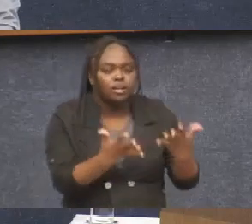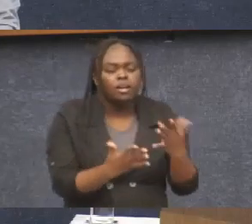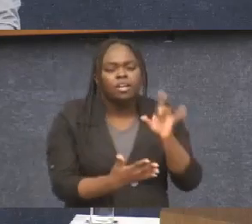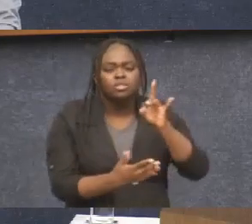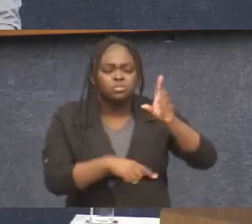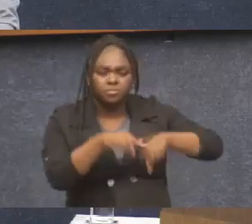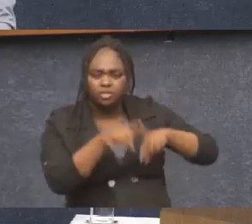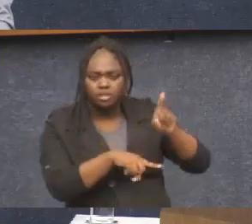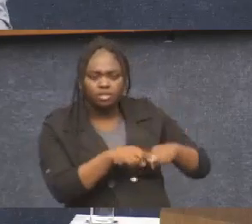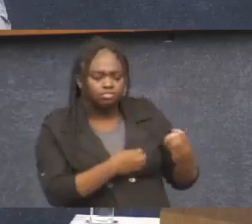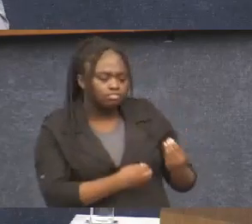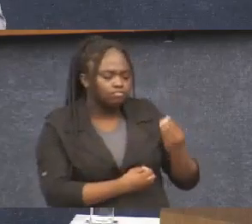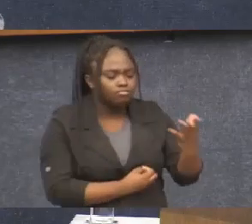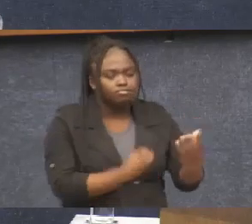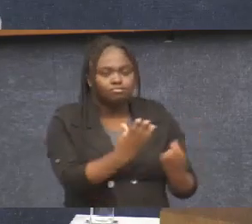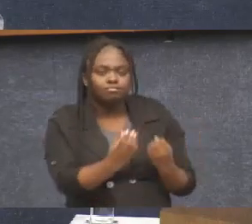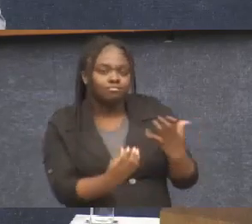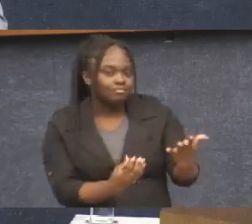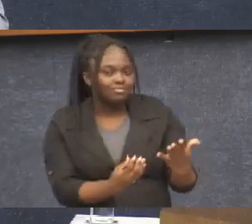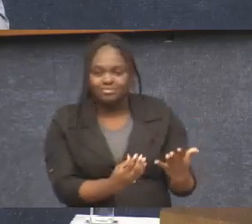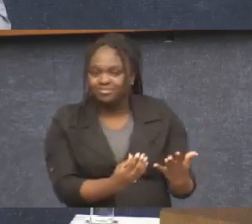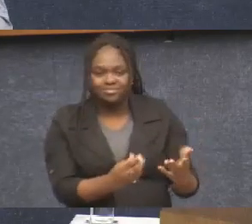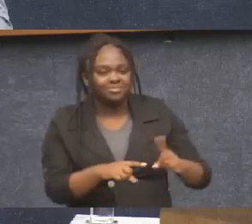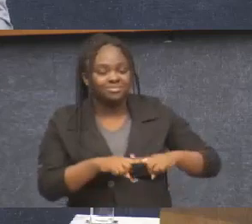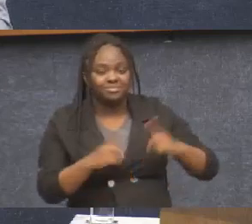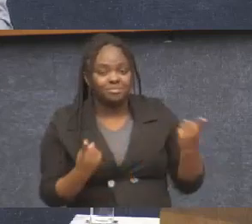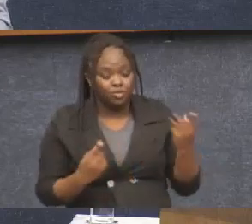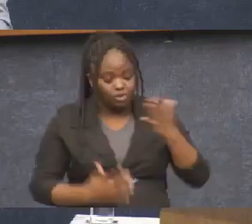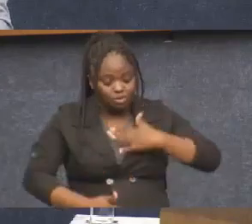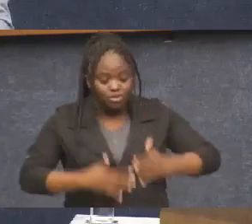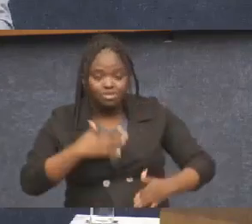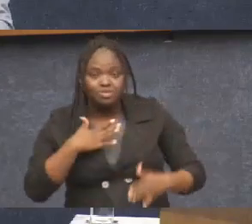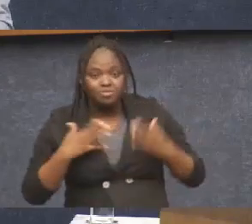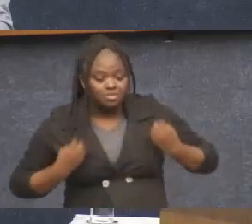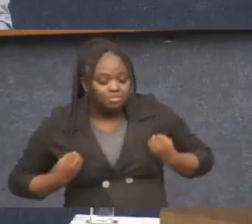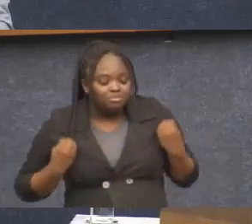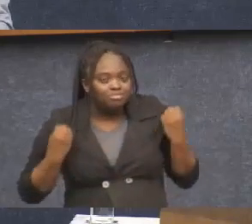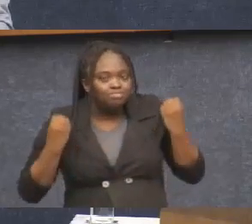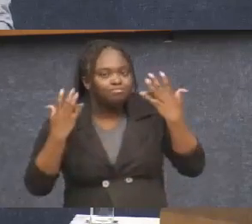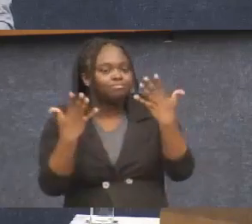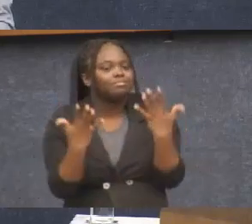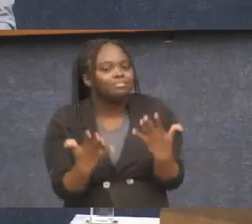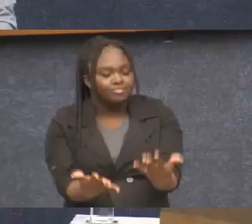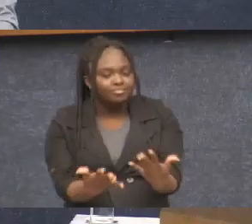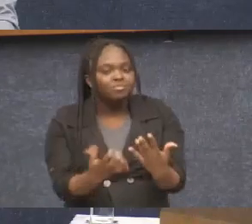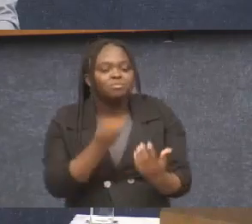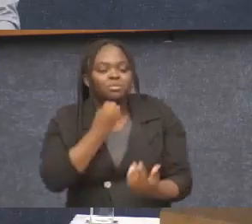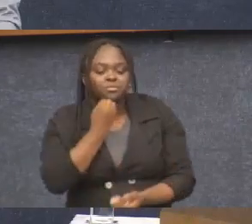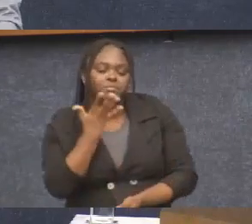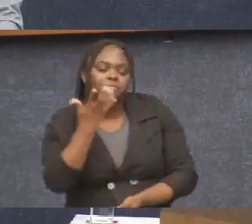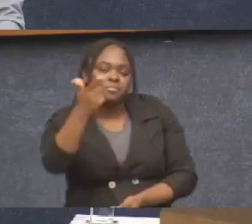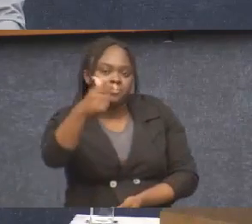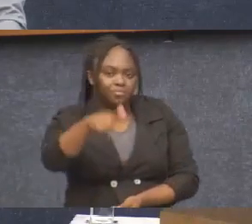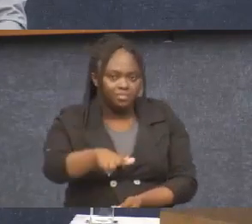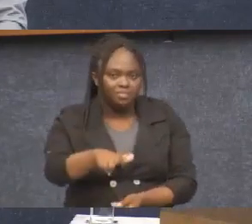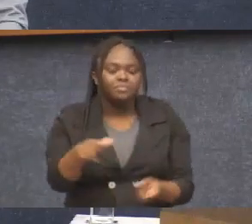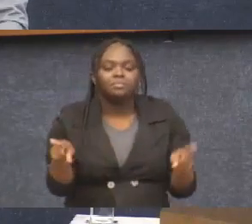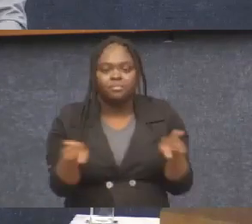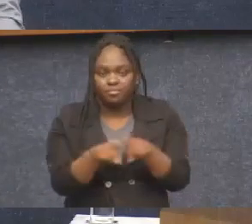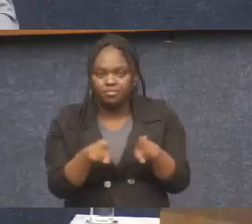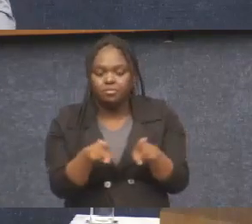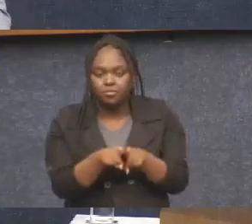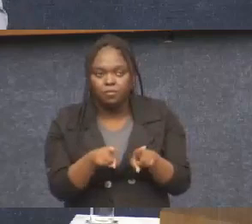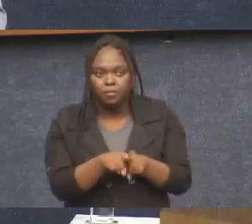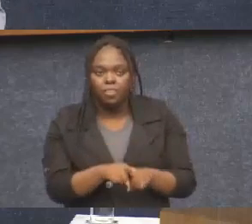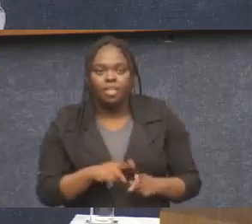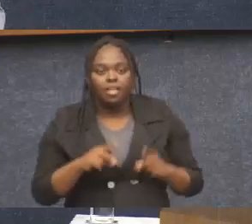coisas materiais, mas em doar-se por inteiro para o bem do próximo e, consequentemente,